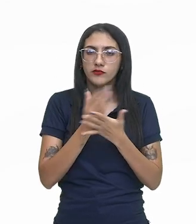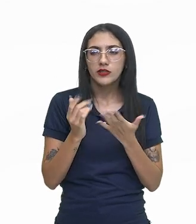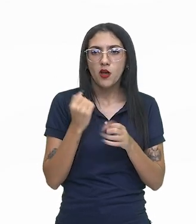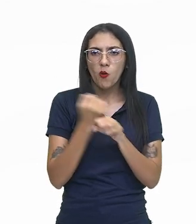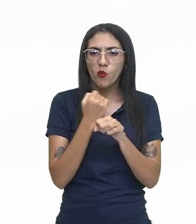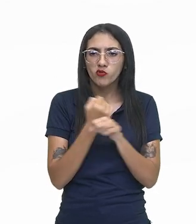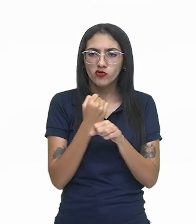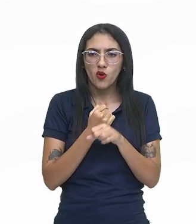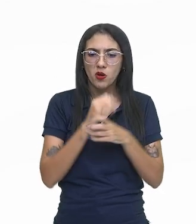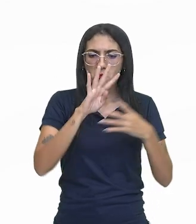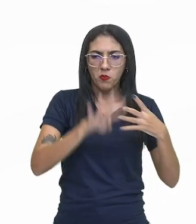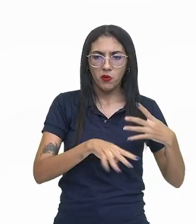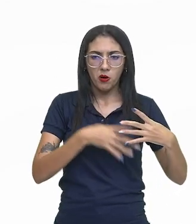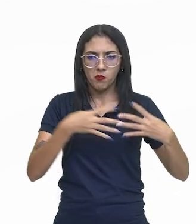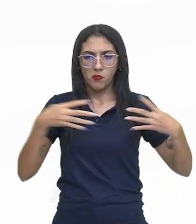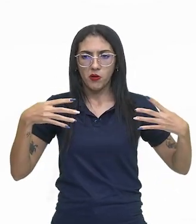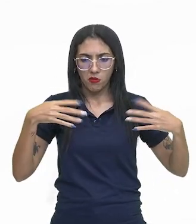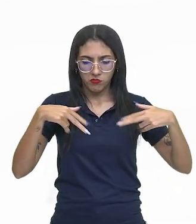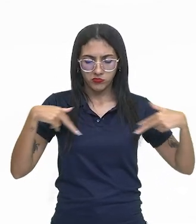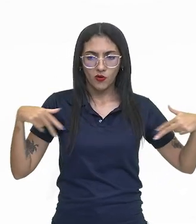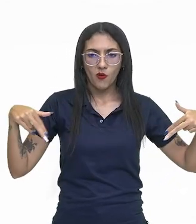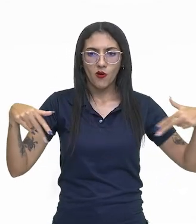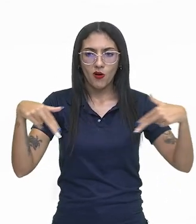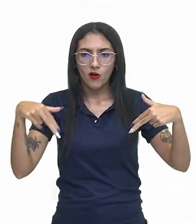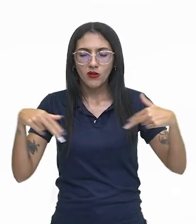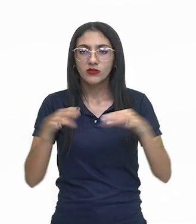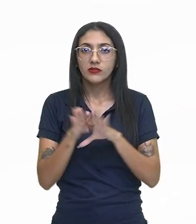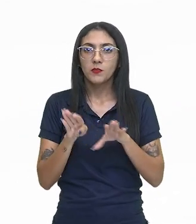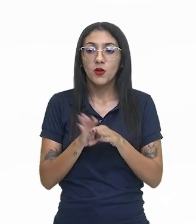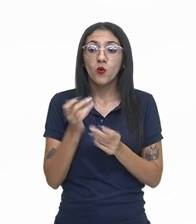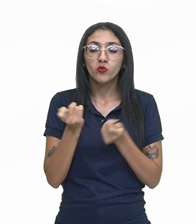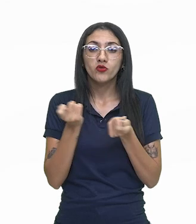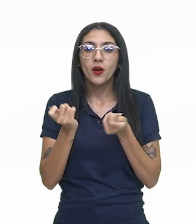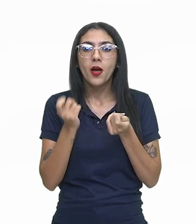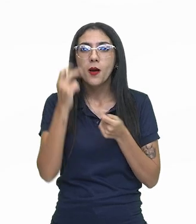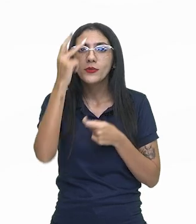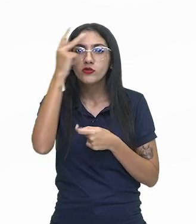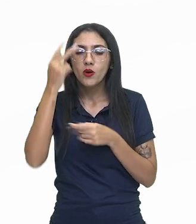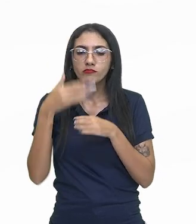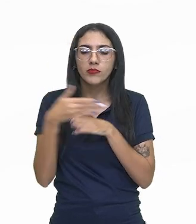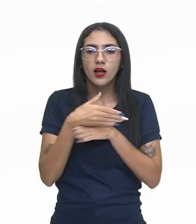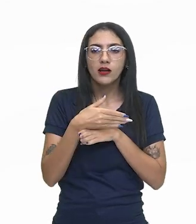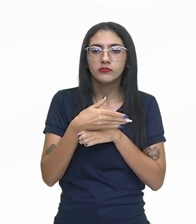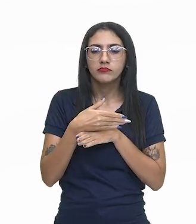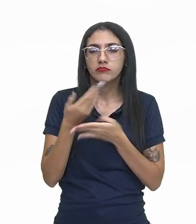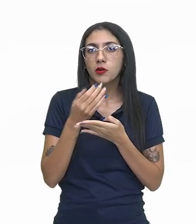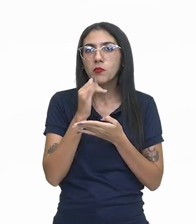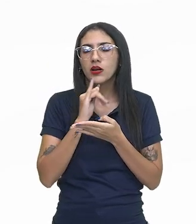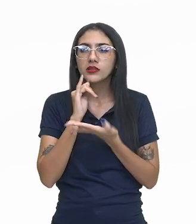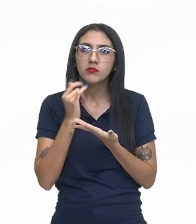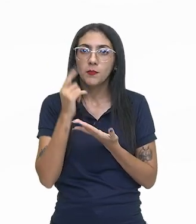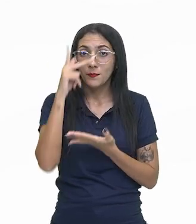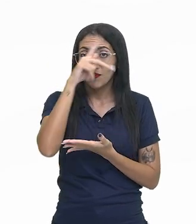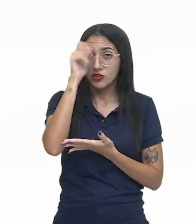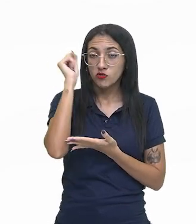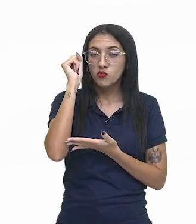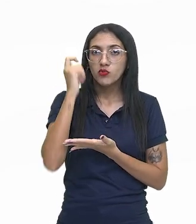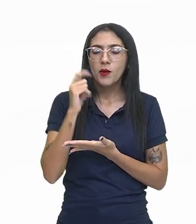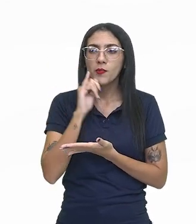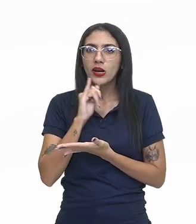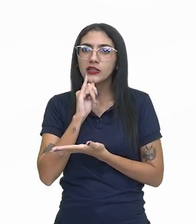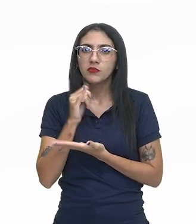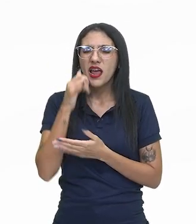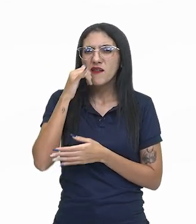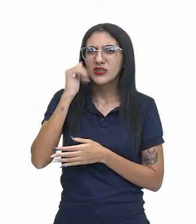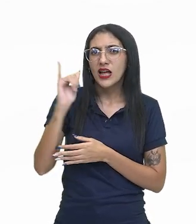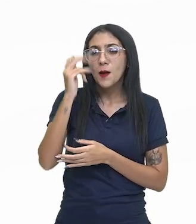praça, controlar a entrada, né? Justamente para evitar, por exemplo, quando uma prefeitura decide fazer isso, é justamente para evitar ver